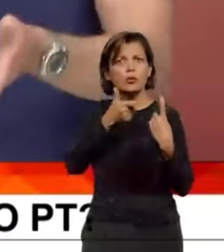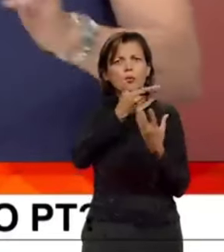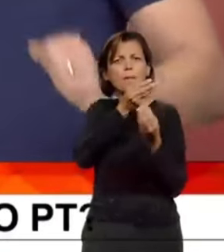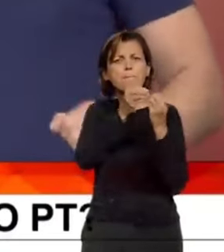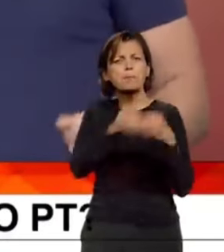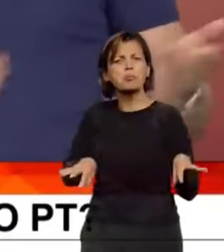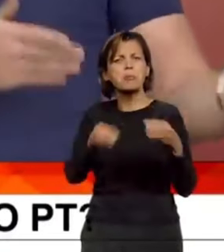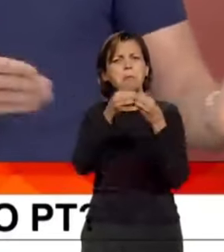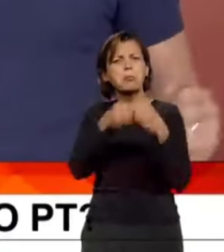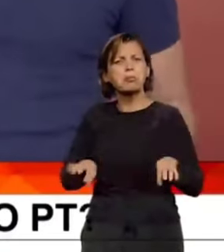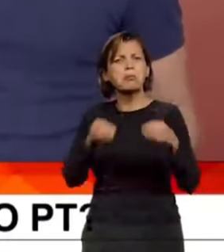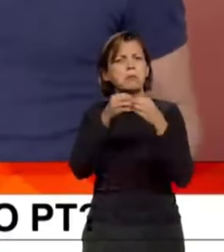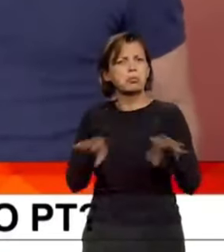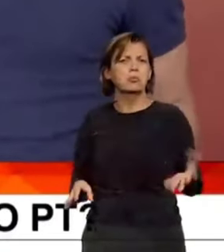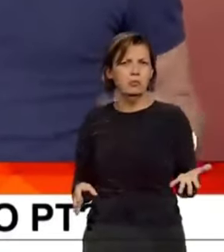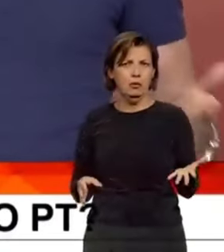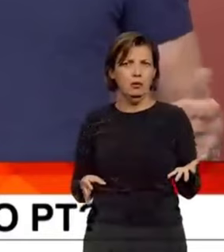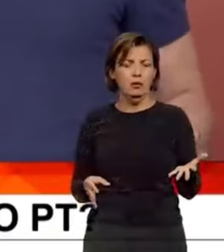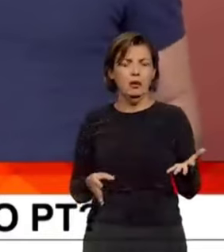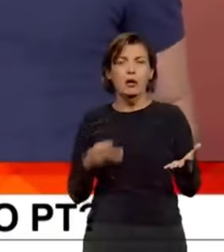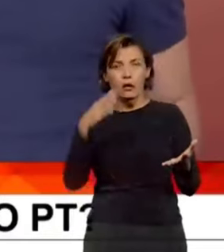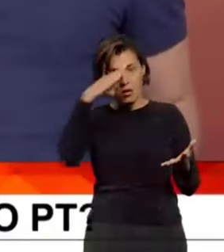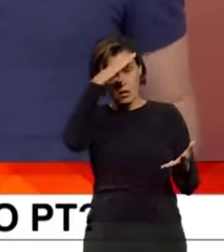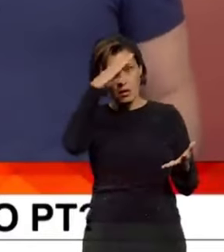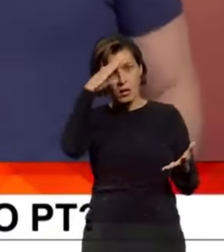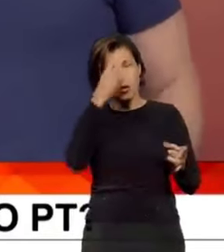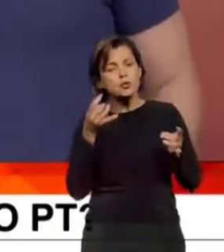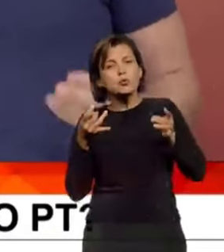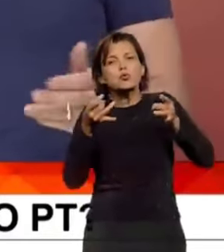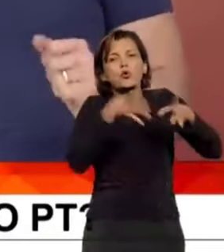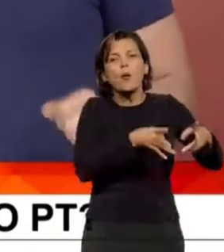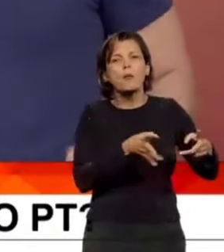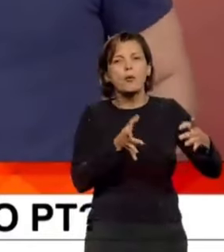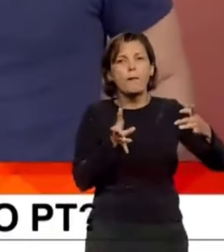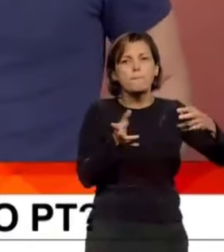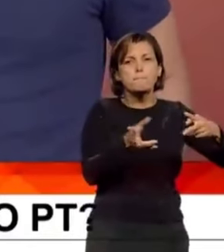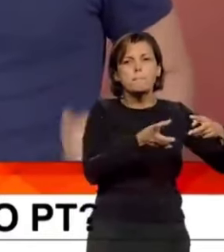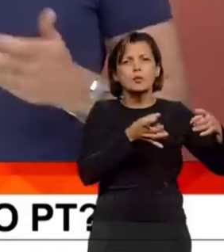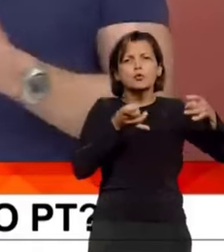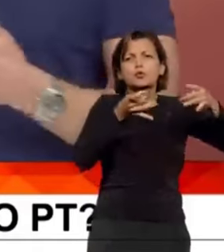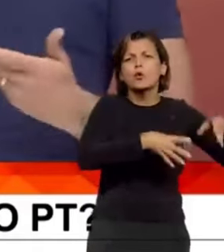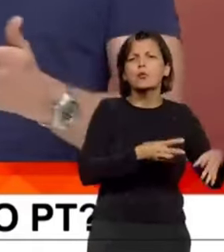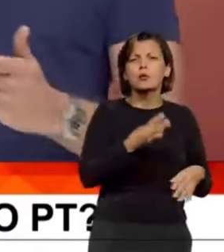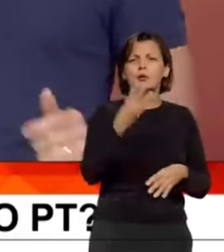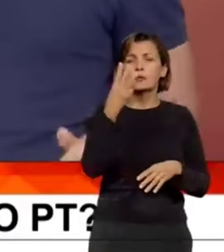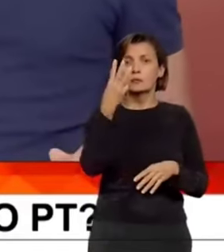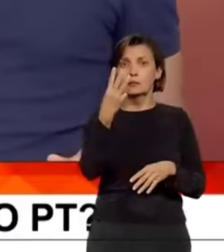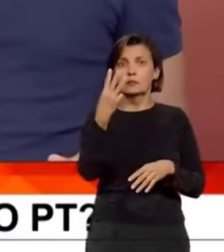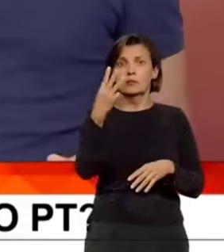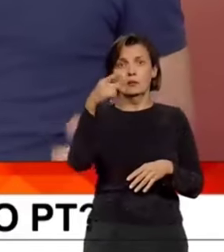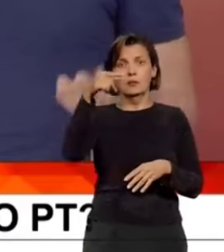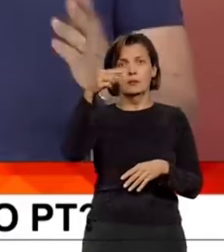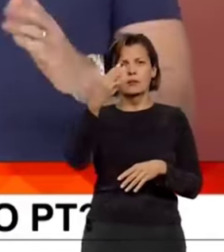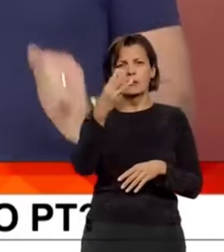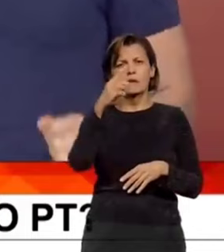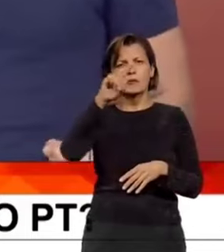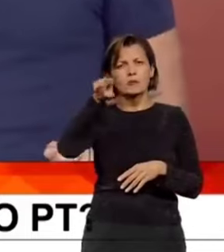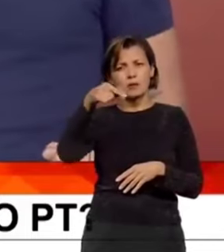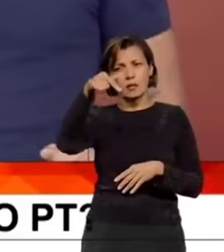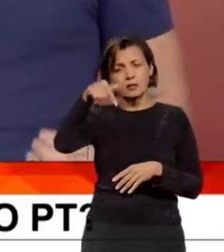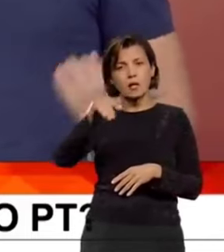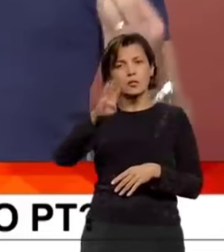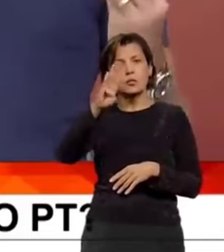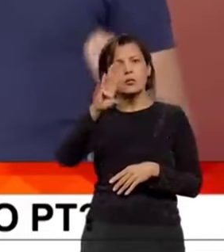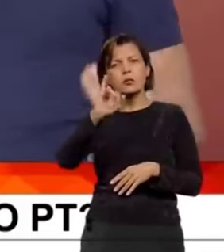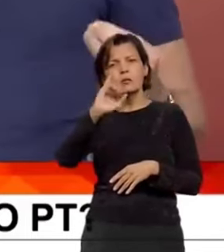mas o governo dele tá com 3.7 bilhão de lucratividade a gente usa escova comparação lavo a